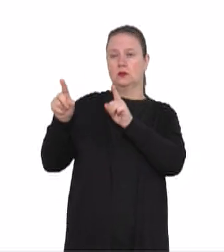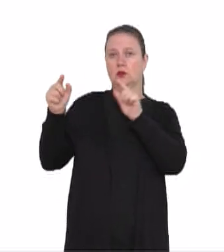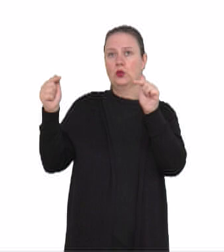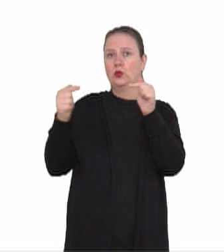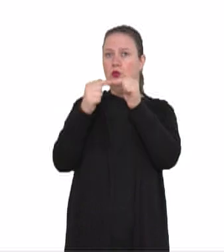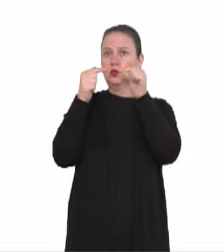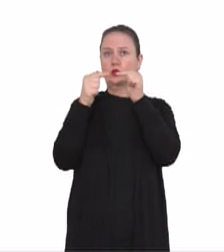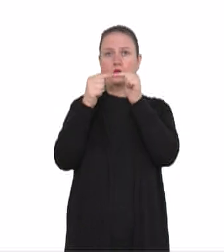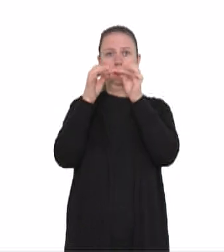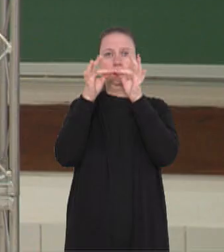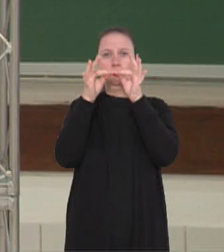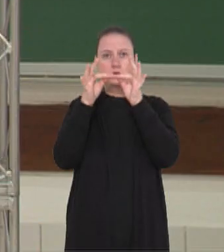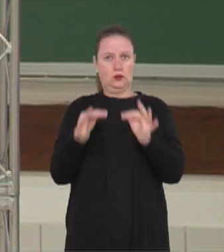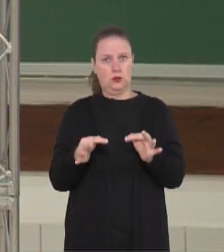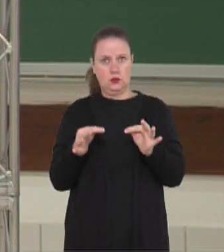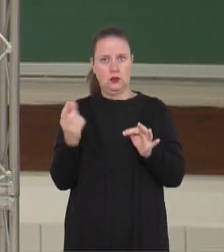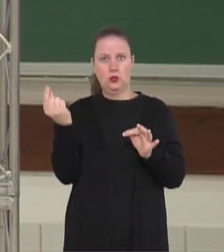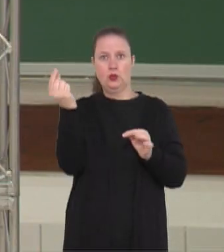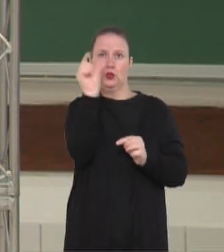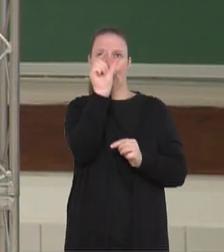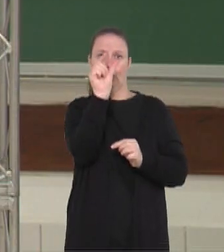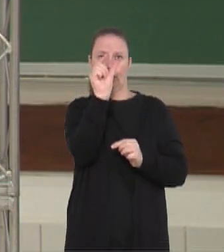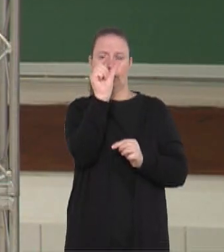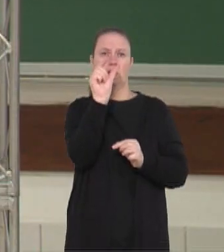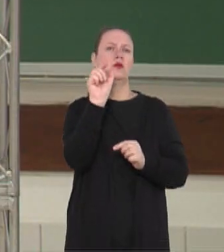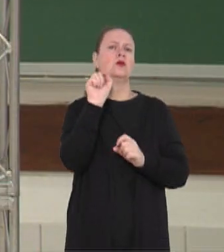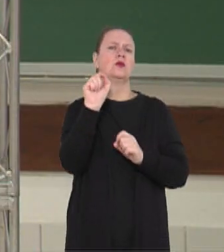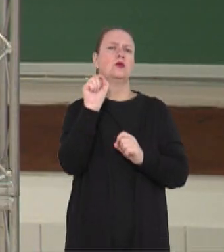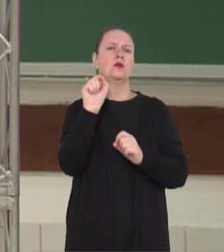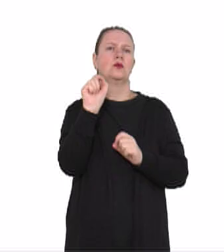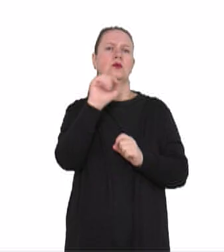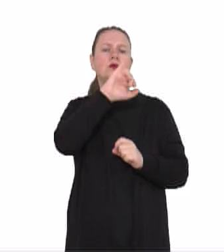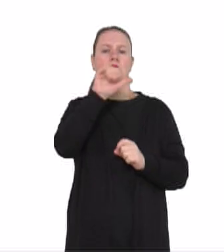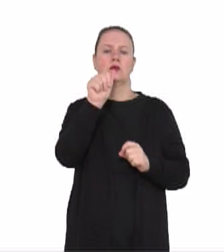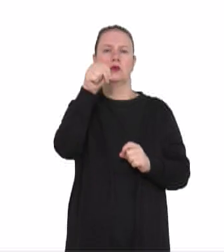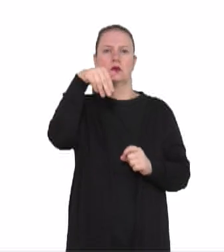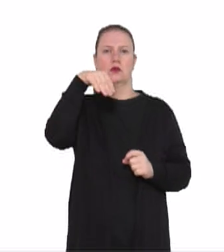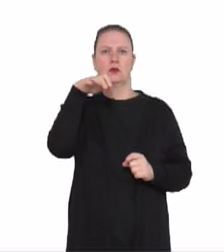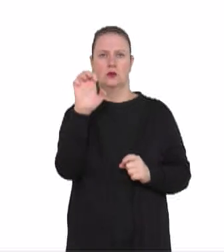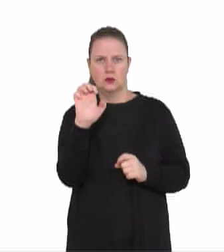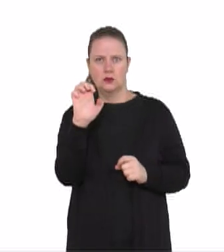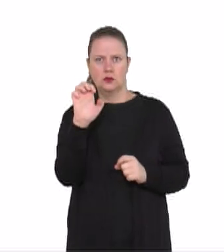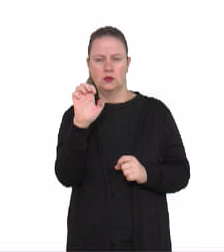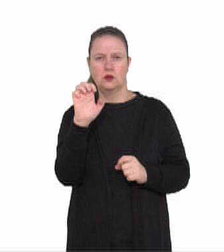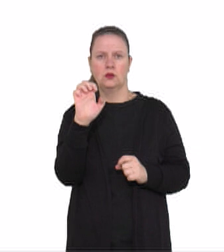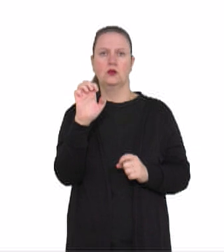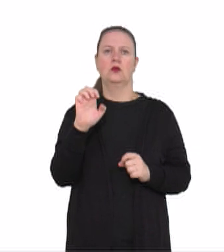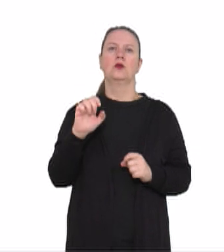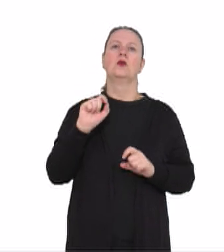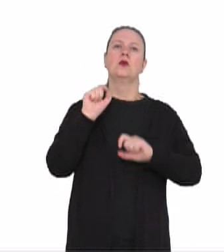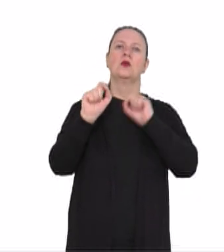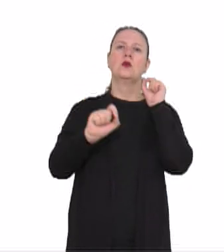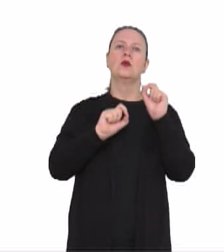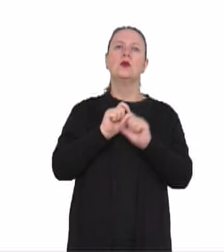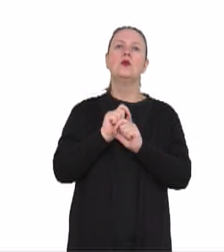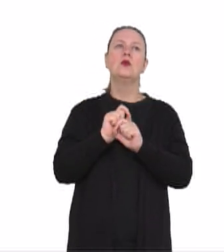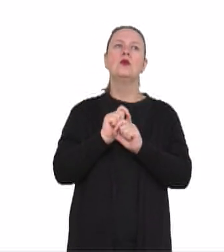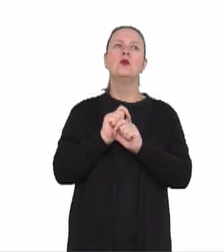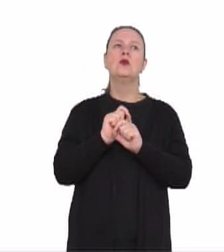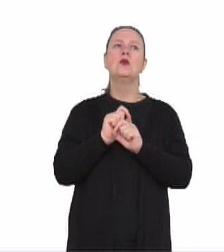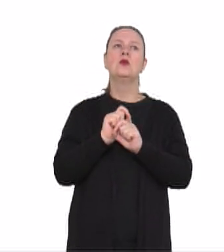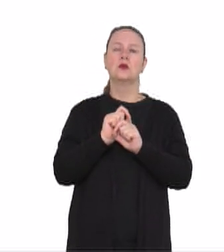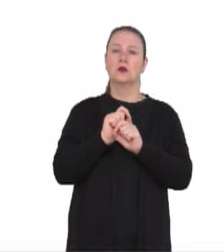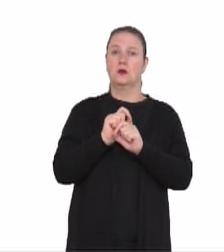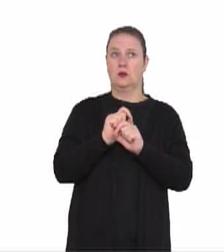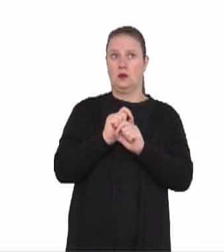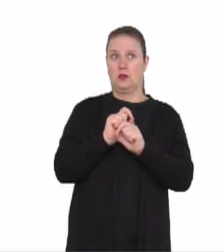mais apropriada, para completar aqui. E diz assim, Jane always, deu espaço, to help and is always telling people. Então,